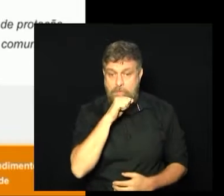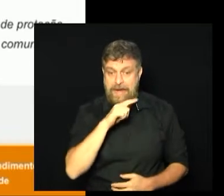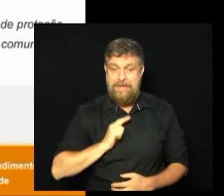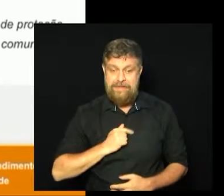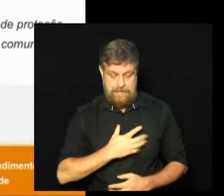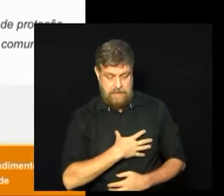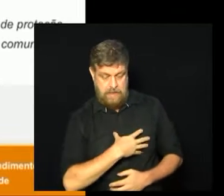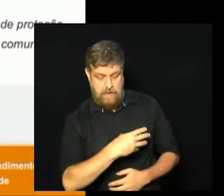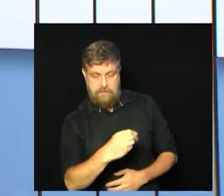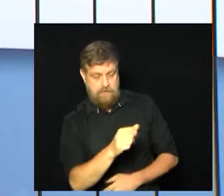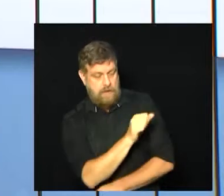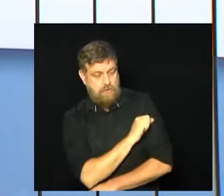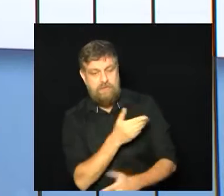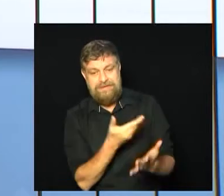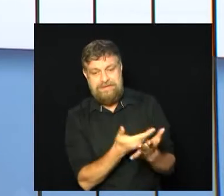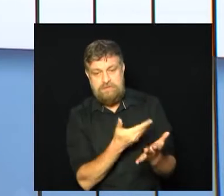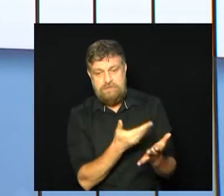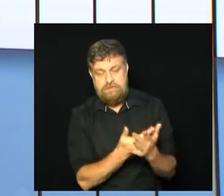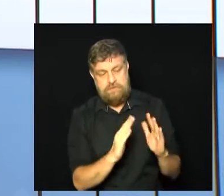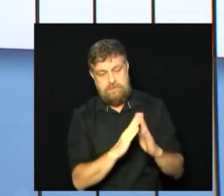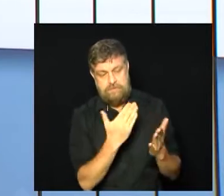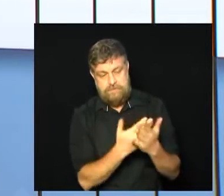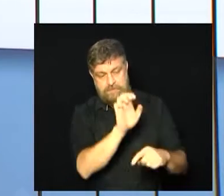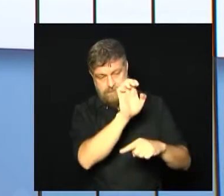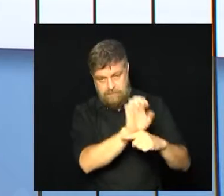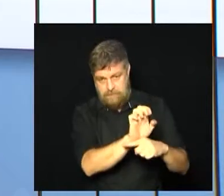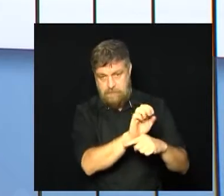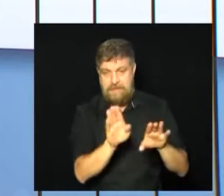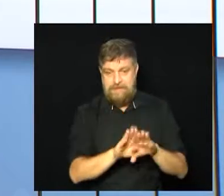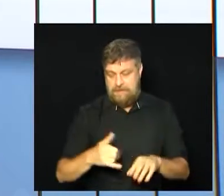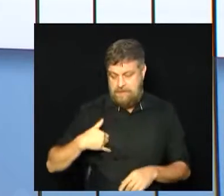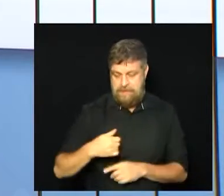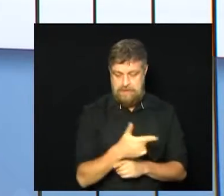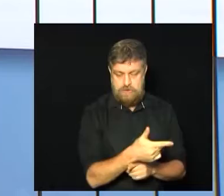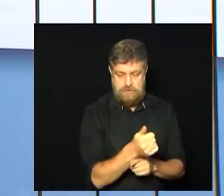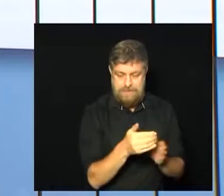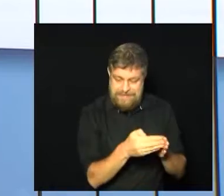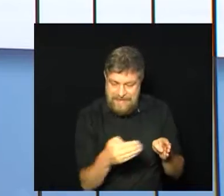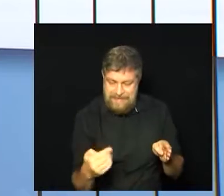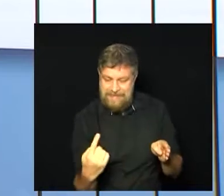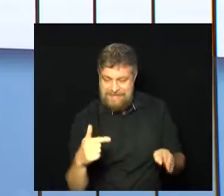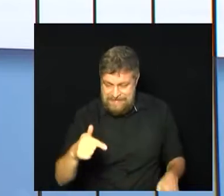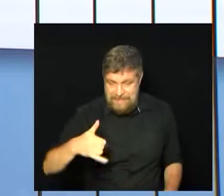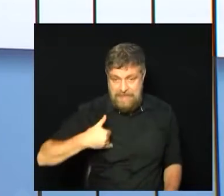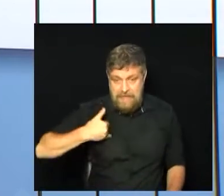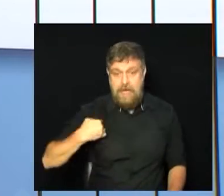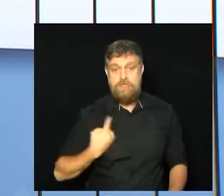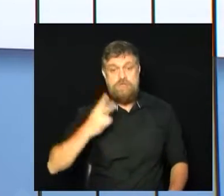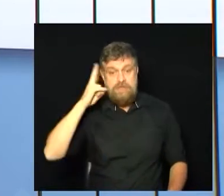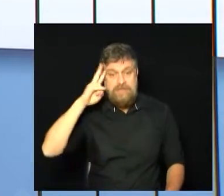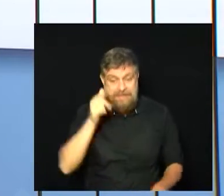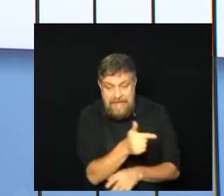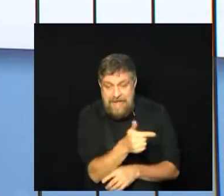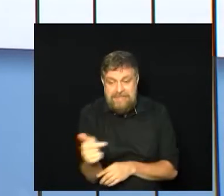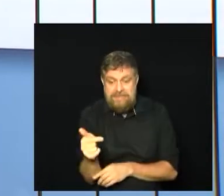algum aluno que está aí nas escolas estaduais e tem entre 12 e 17 anos, a gente lembra que essa última semana